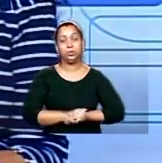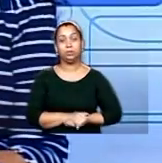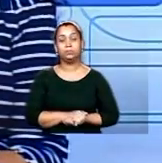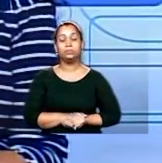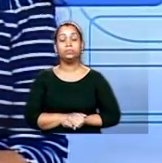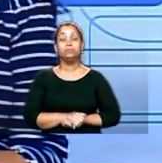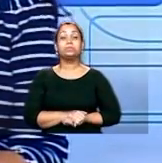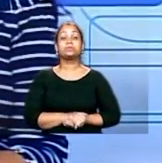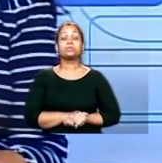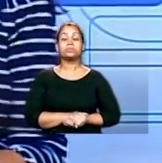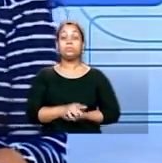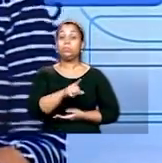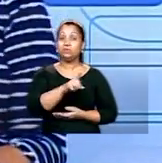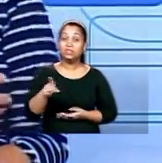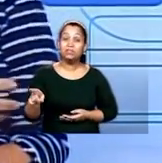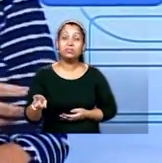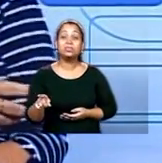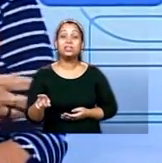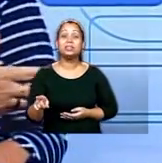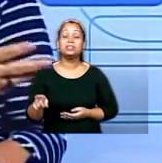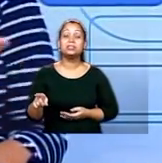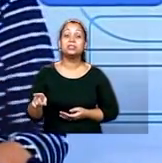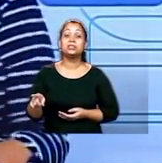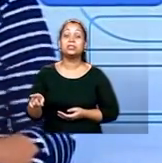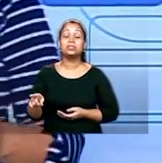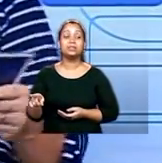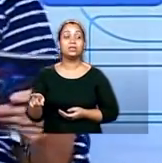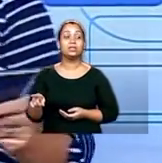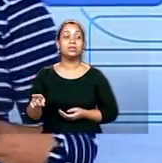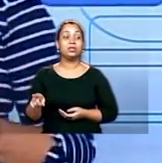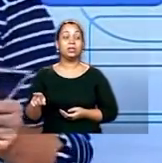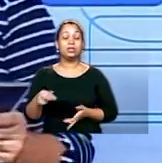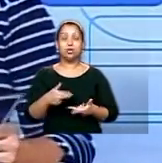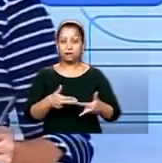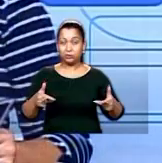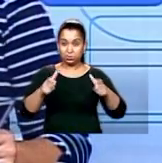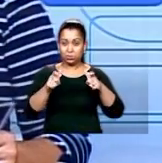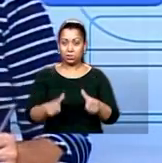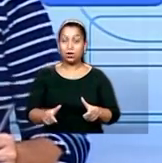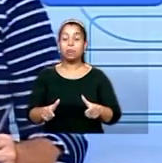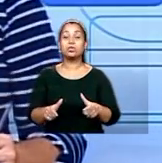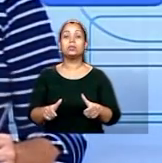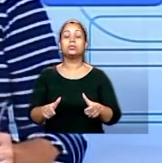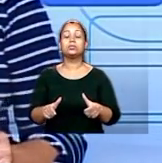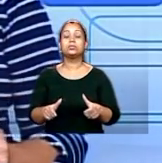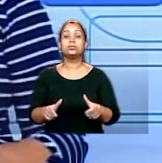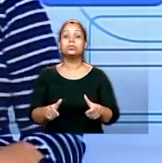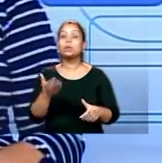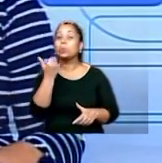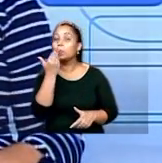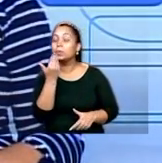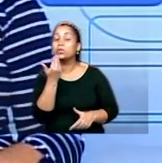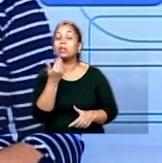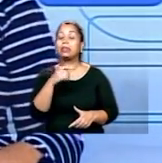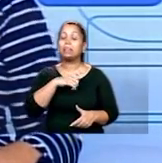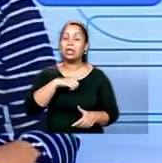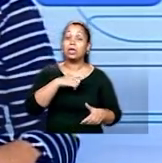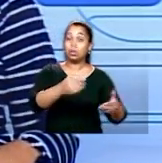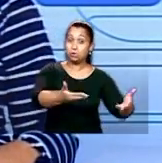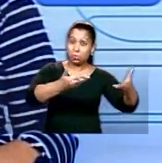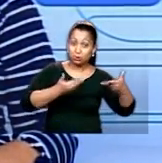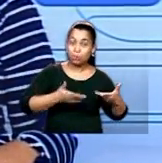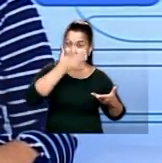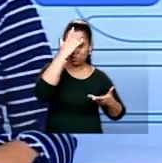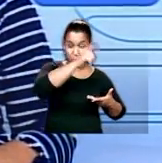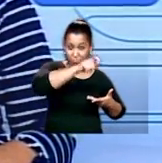Tá, e vocês estão me dizendo dessas várias frentes de aquisição de alimentos. Existem doações de